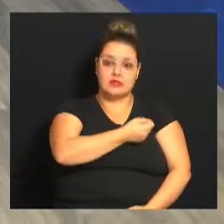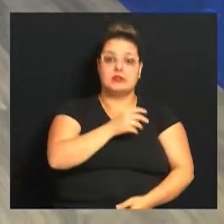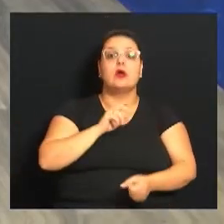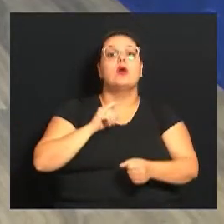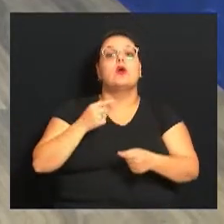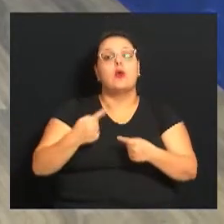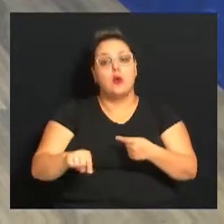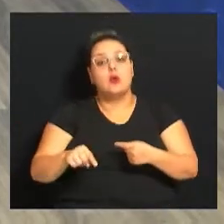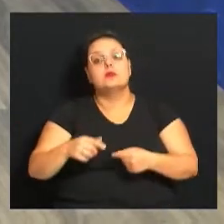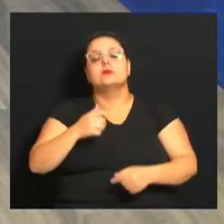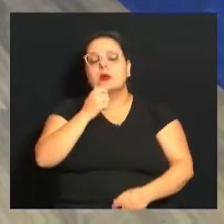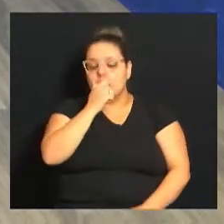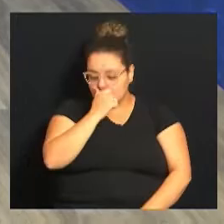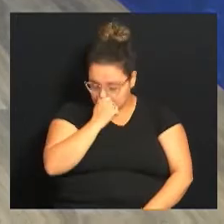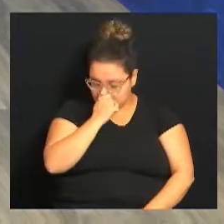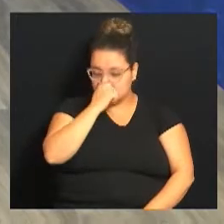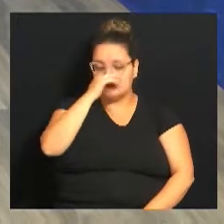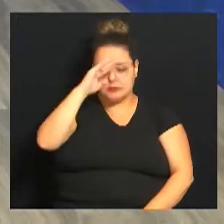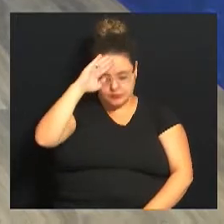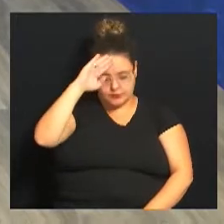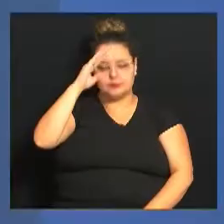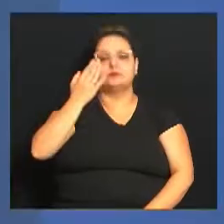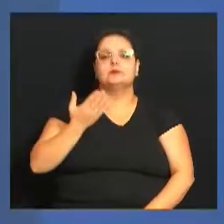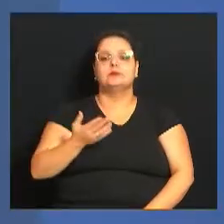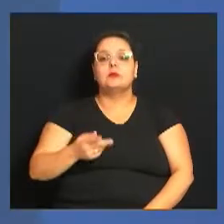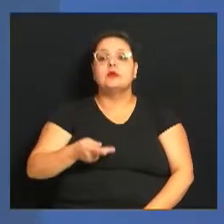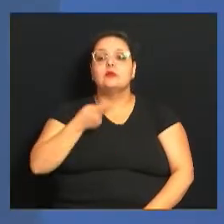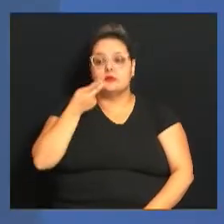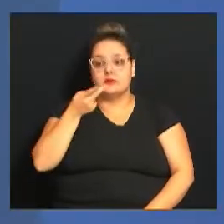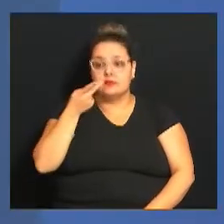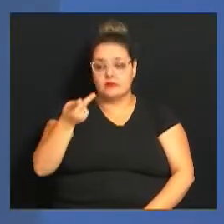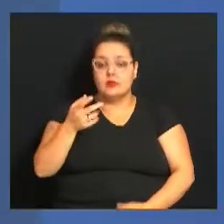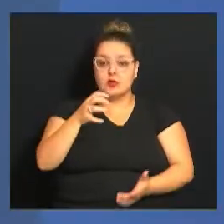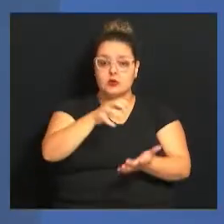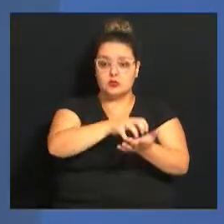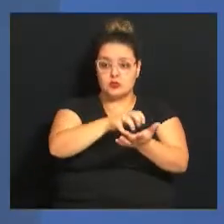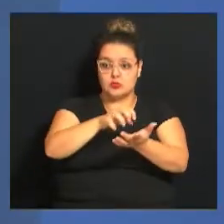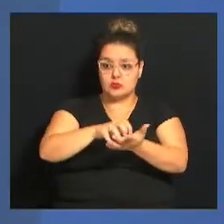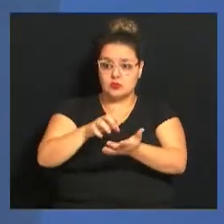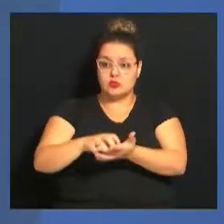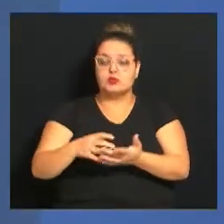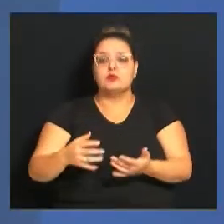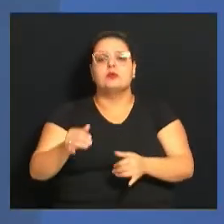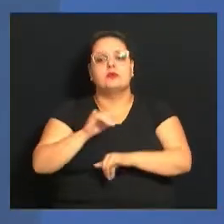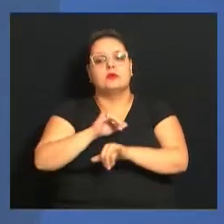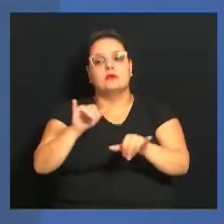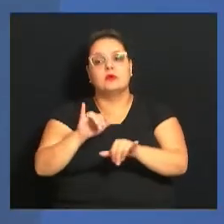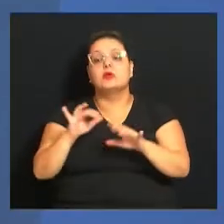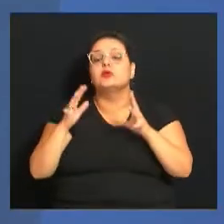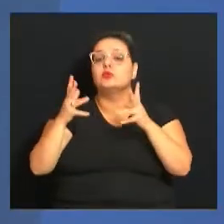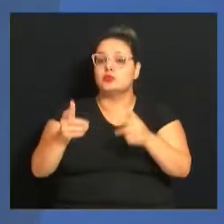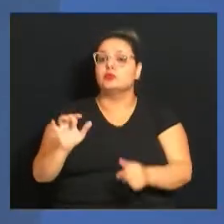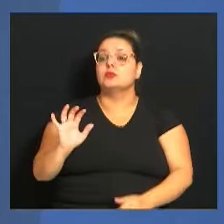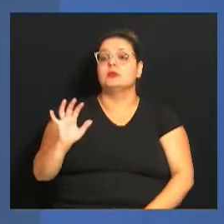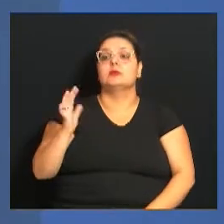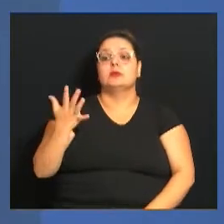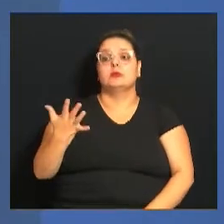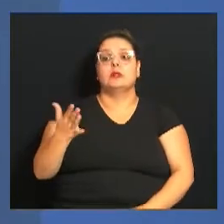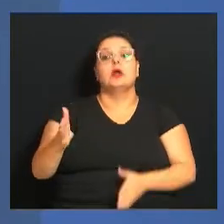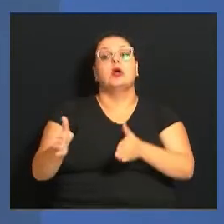gente salientar e a gente vai informar quais vão ser os centros de saúde, tudo que está acontecendo. Até o momento